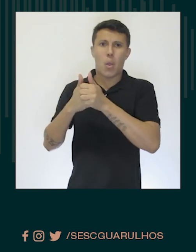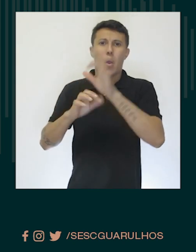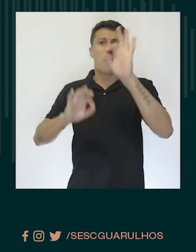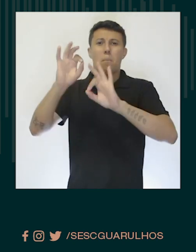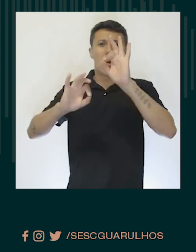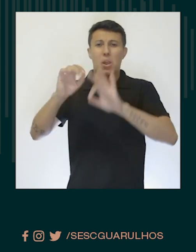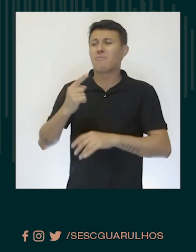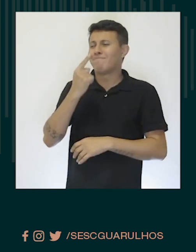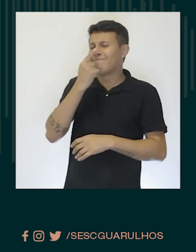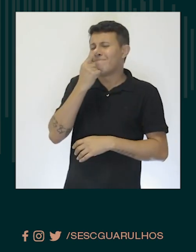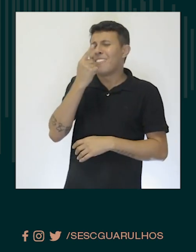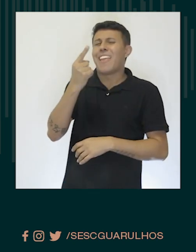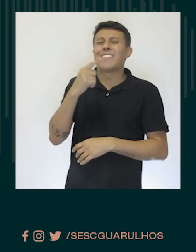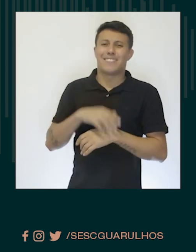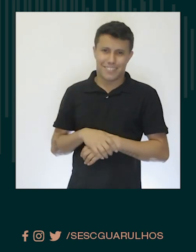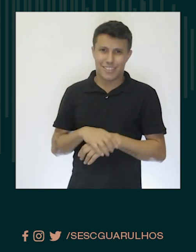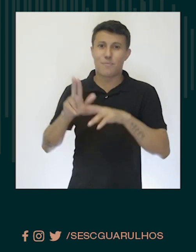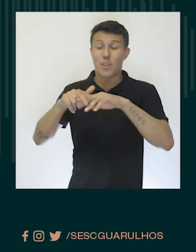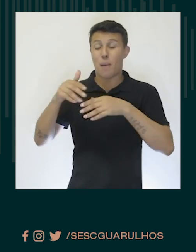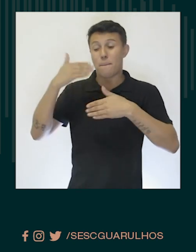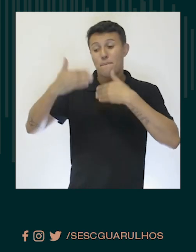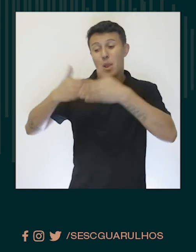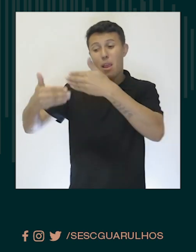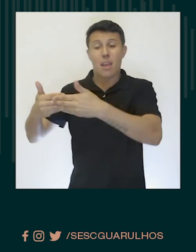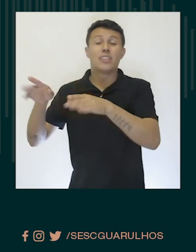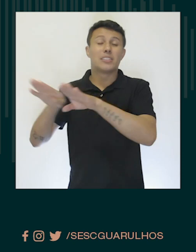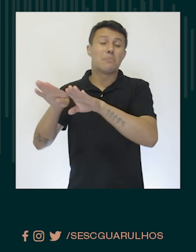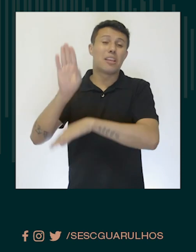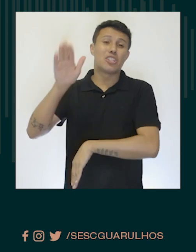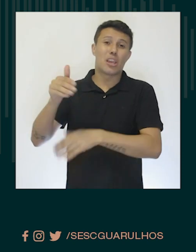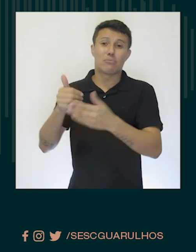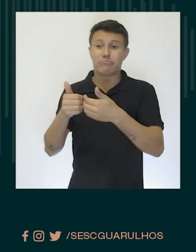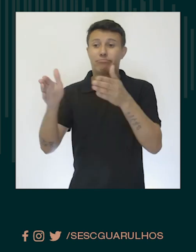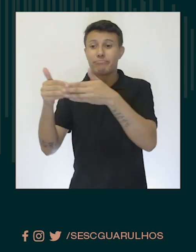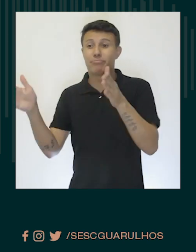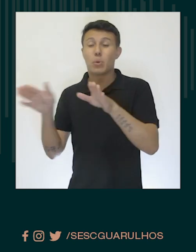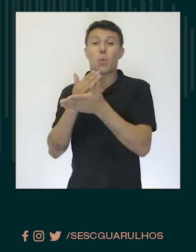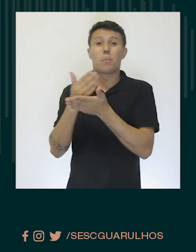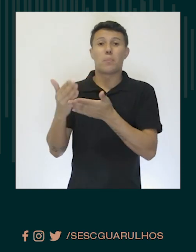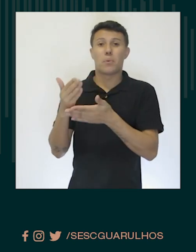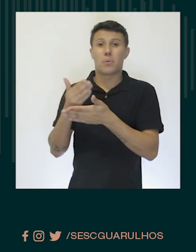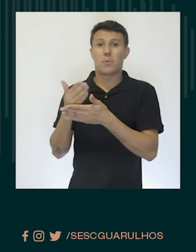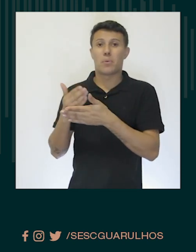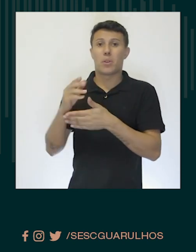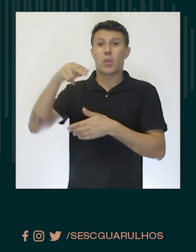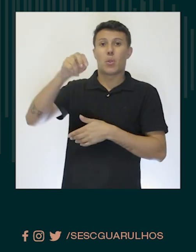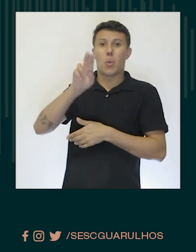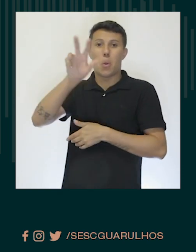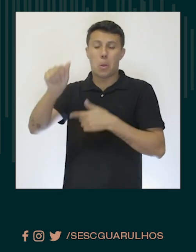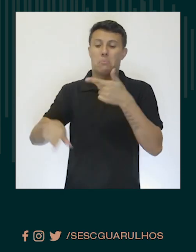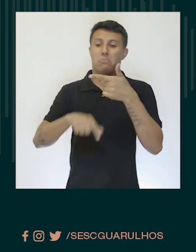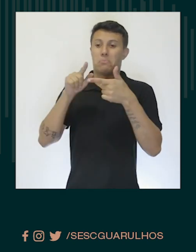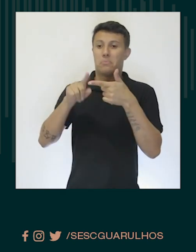ao longo do ano fizeram alguns lançamentos. Eu vou falar do Arley Noah, eu vou falar das Despejadas, que estão